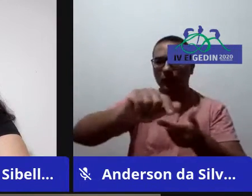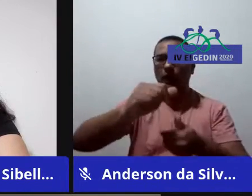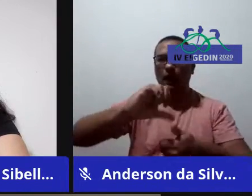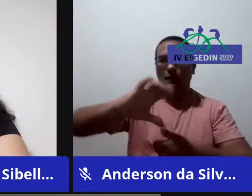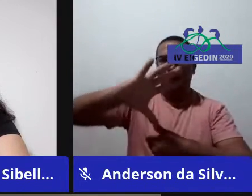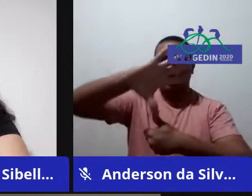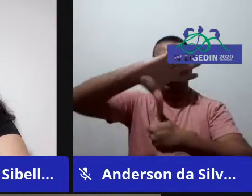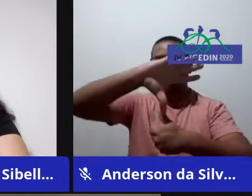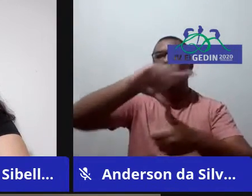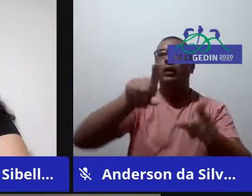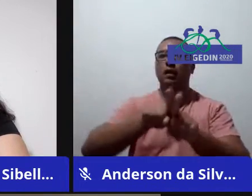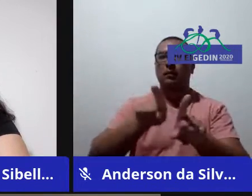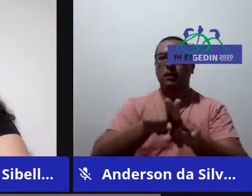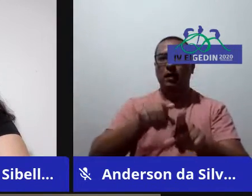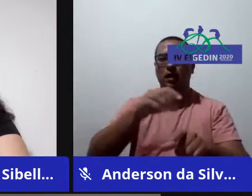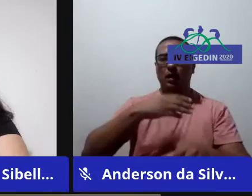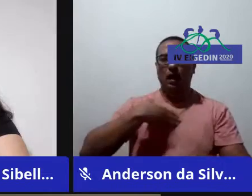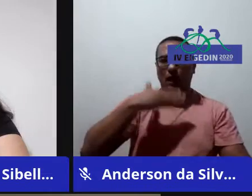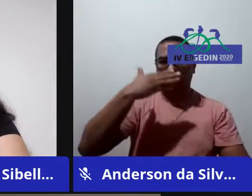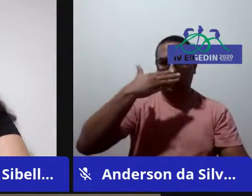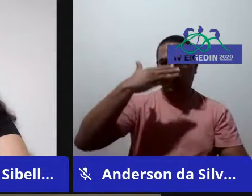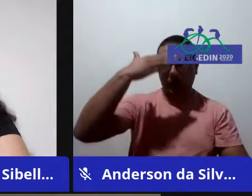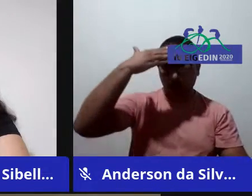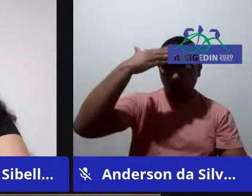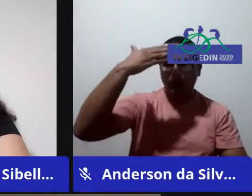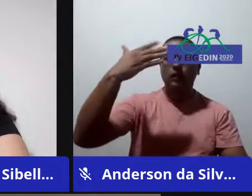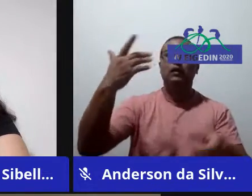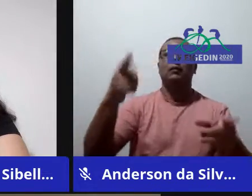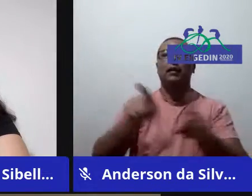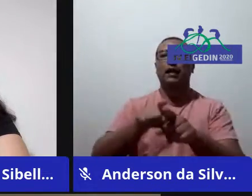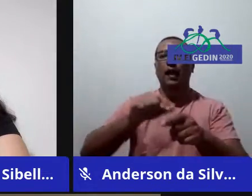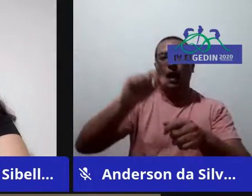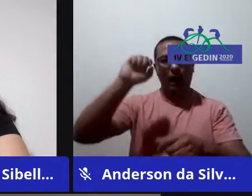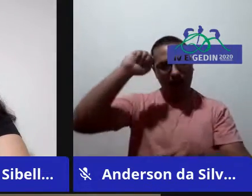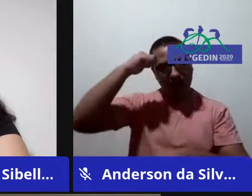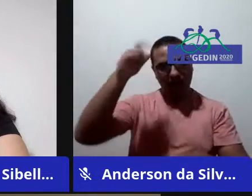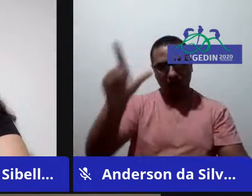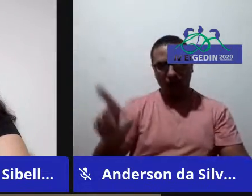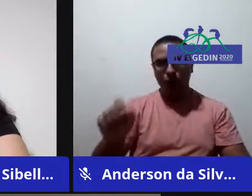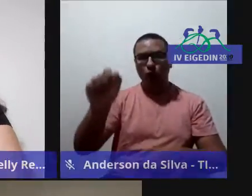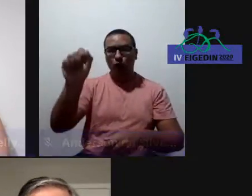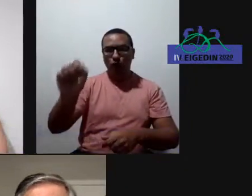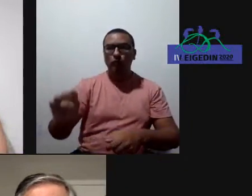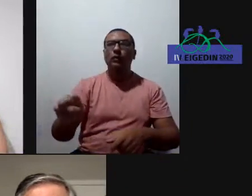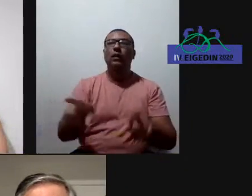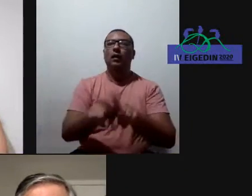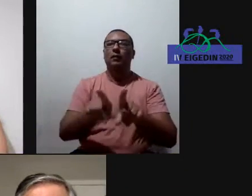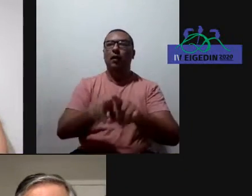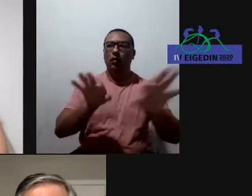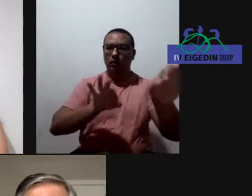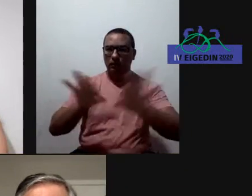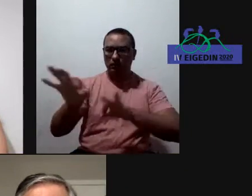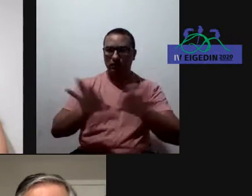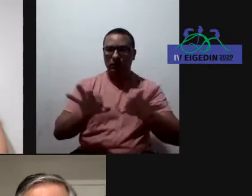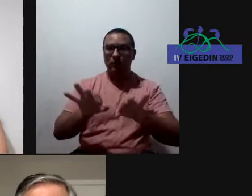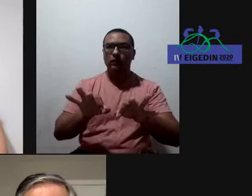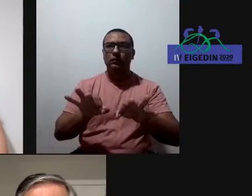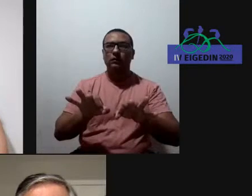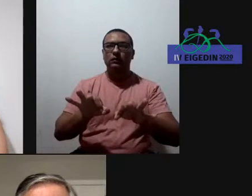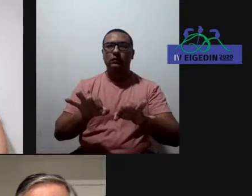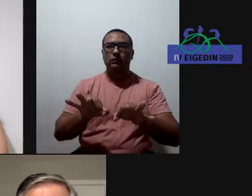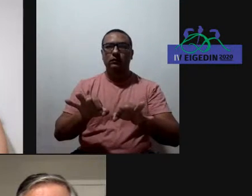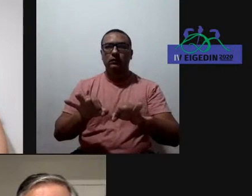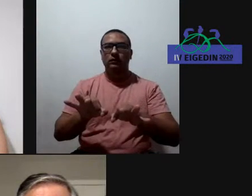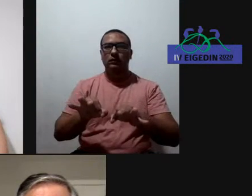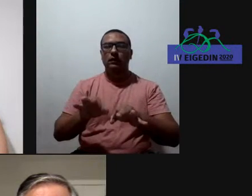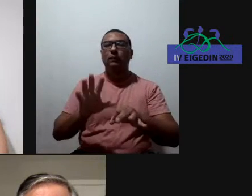Oriente Médio e África do Sul, em transformações de organizacionais acima de 100 milhões de